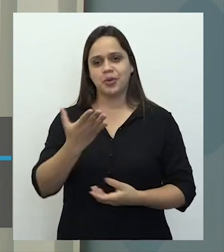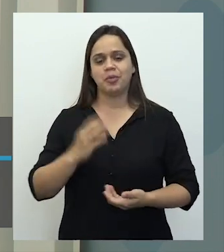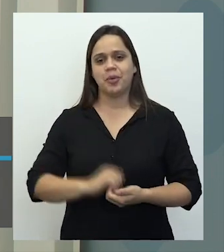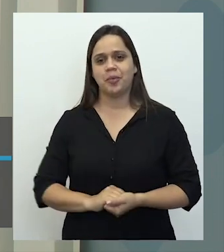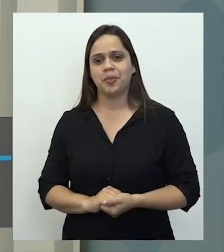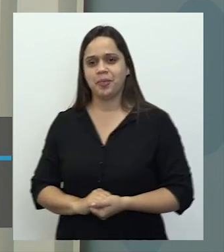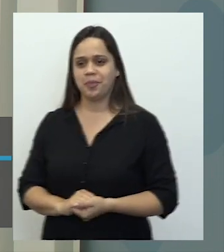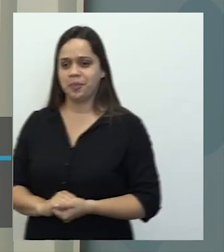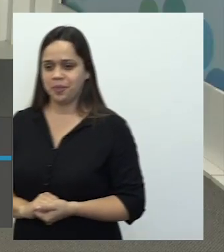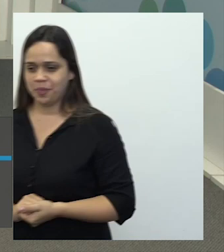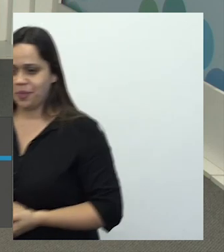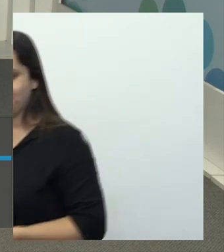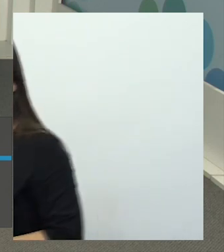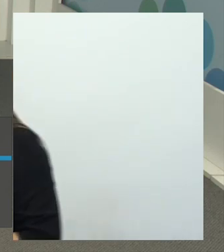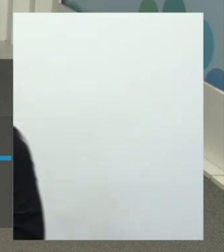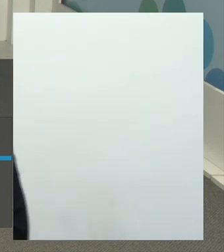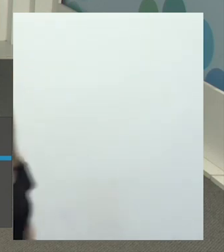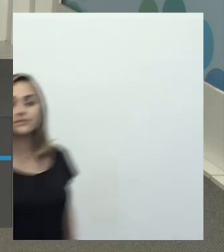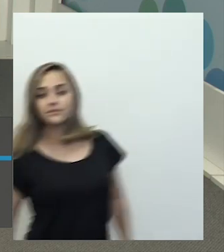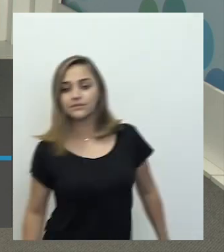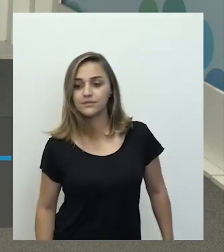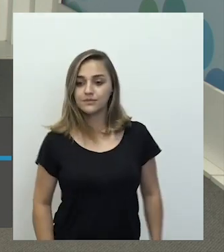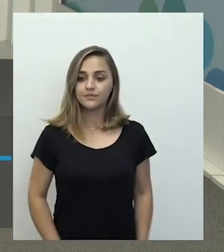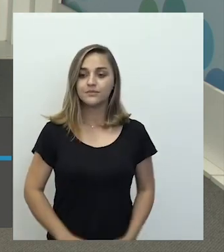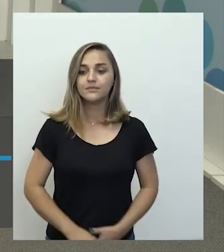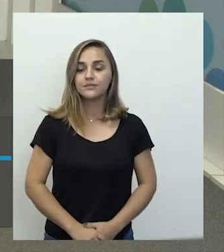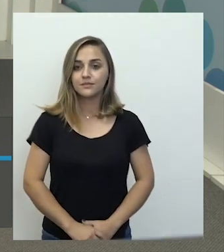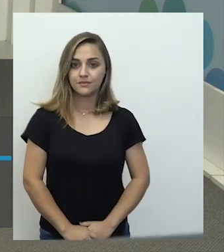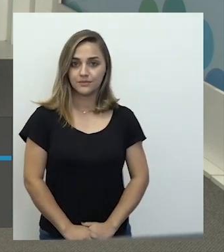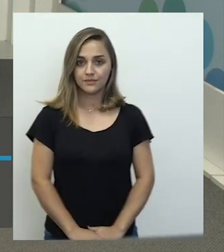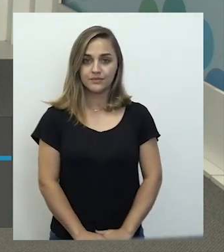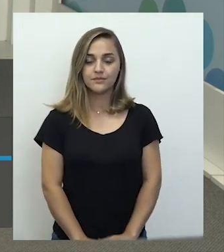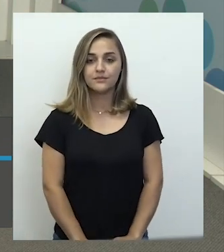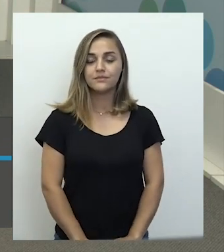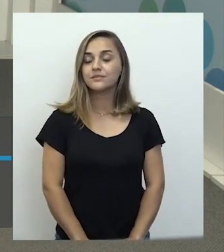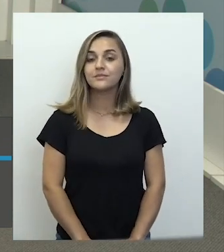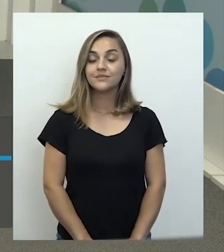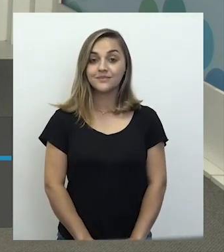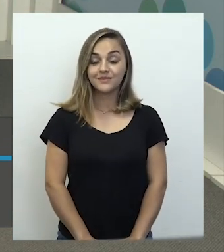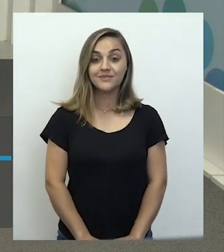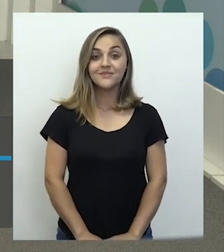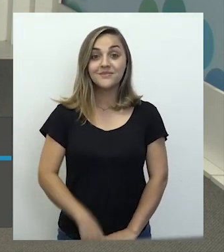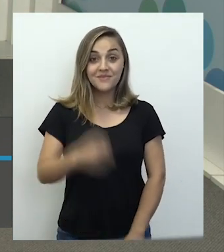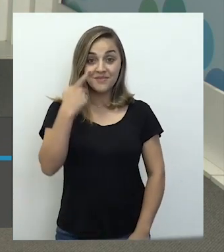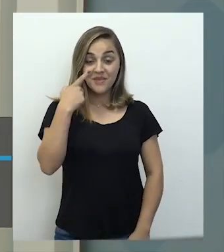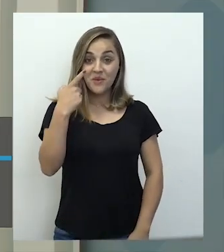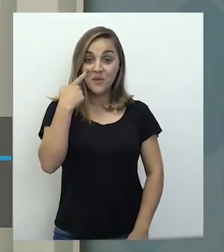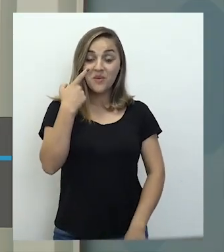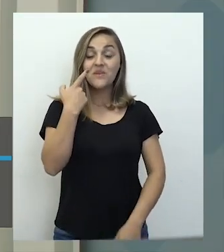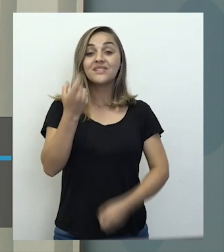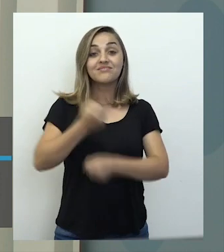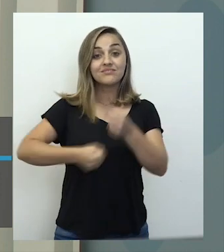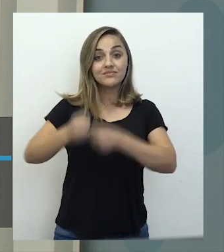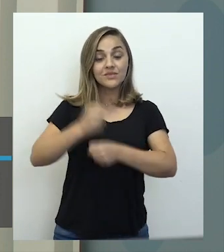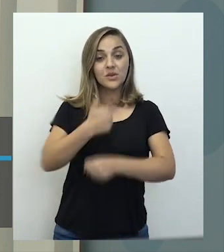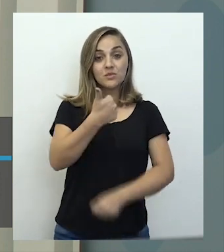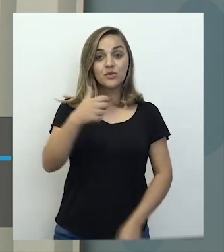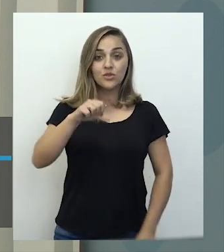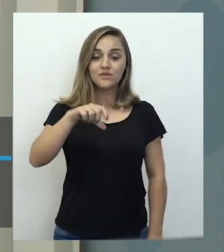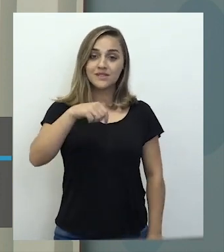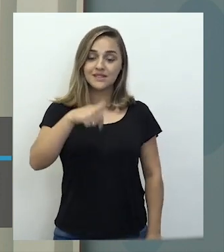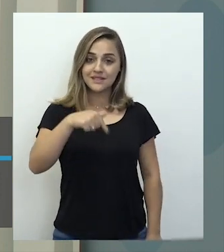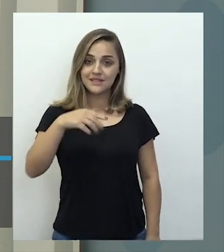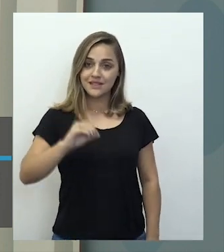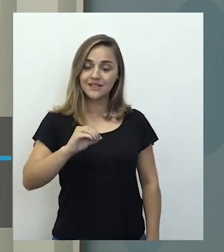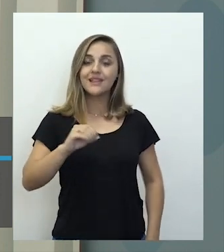A pergunta é, você já visitou um lugar desses? Eu não, professor Mauro. Vou ver se tem alguém aí. Olha só, na década de 70 e 80, a professora